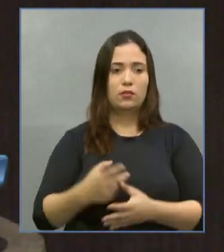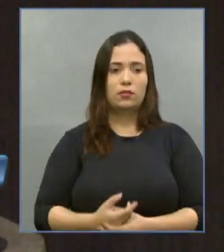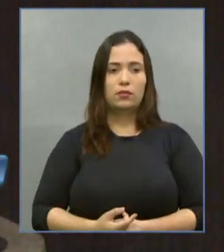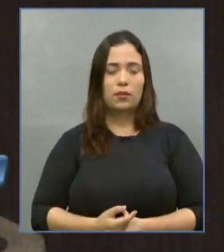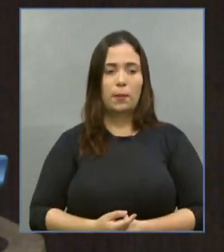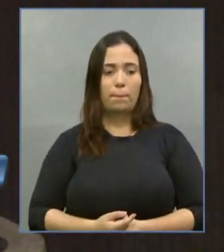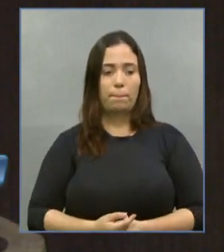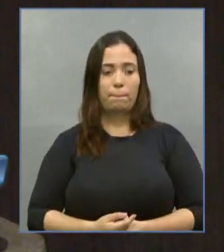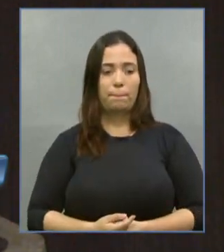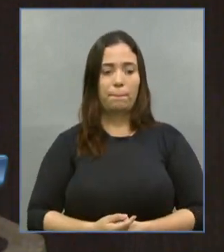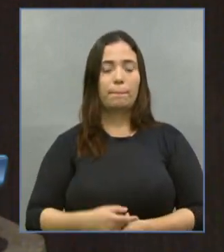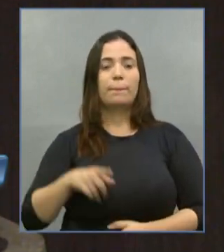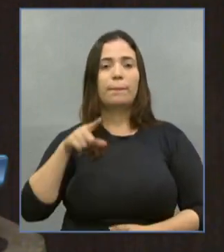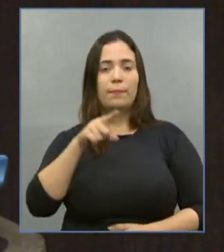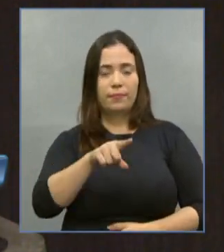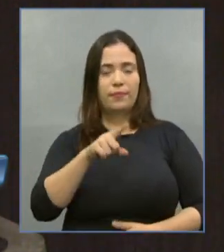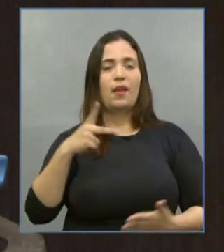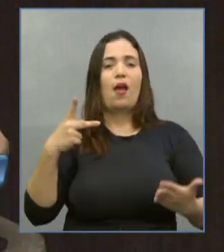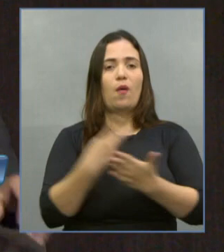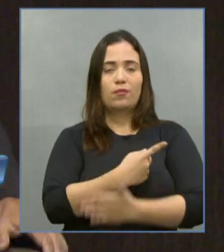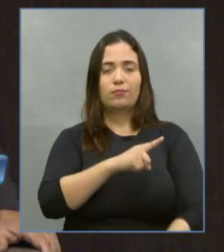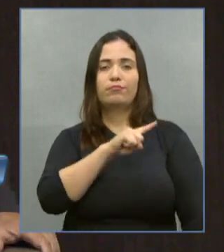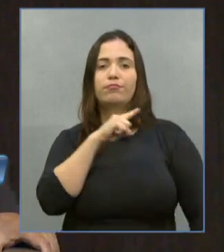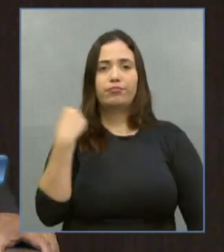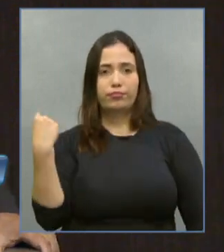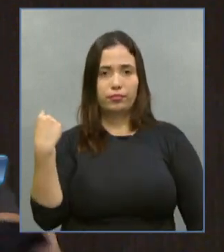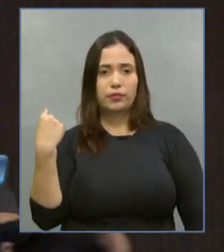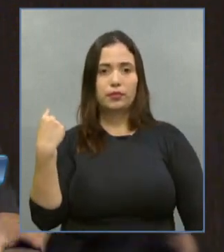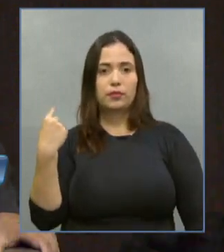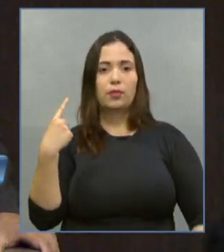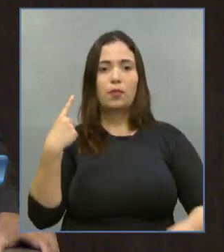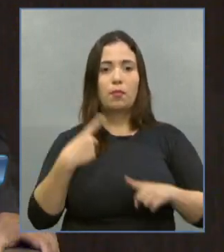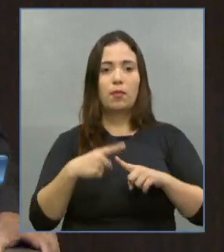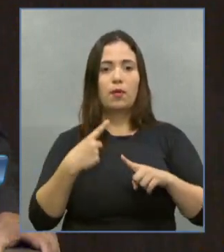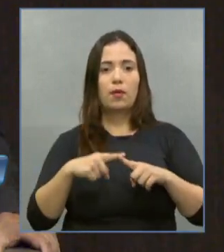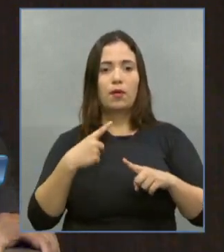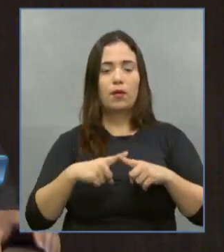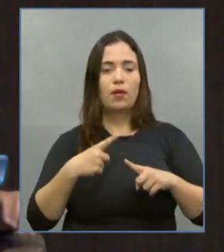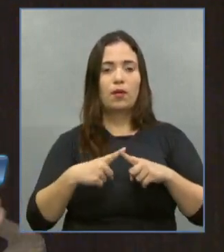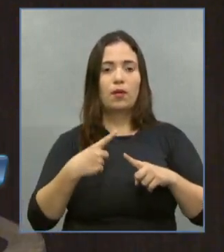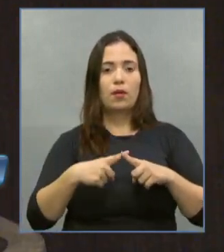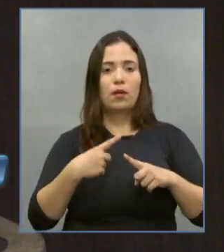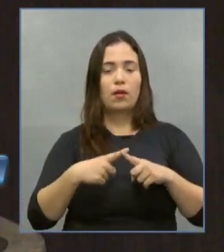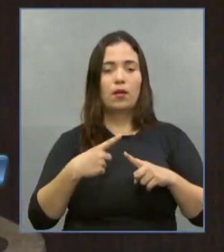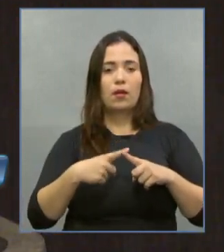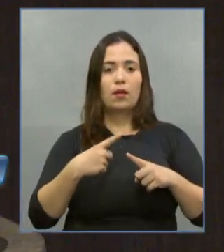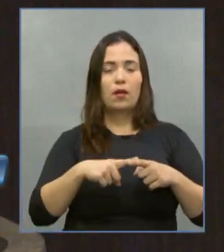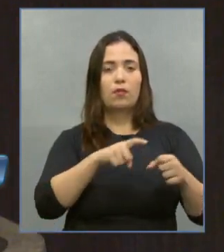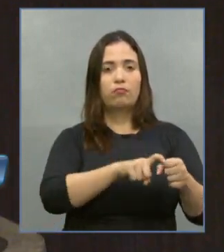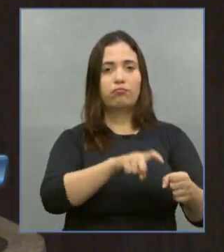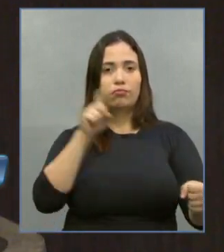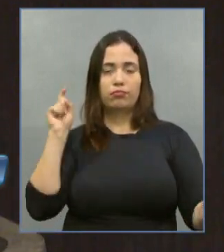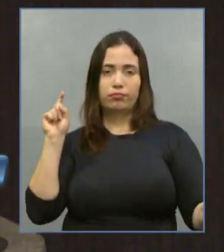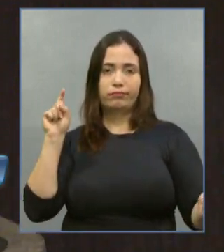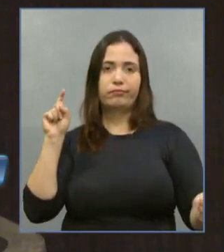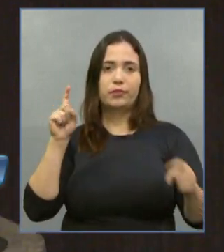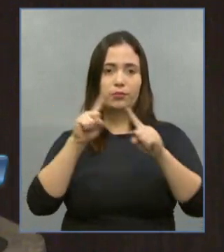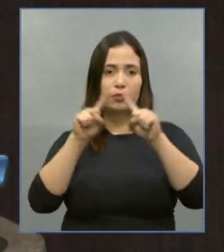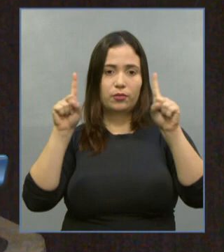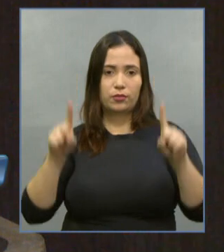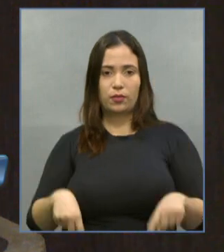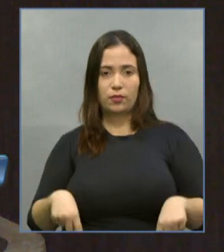esta criança também veio a óbito após o desligamento do programa.